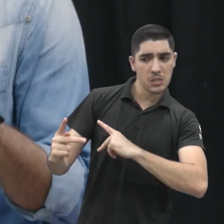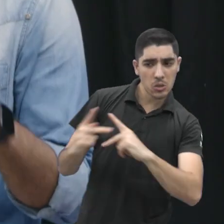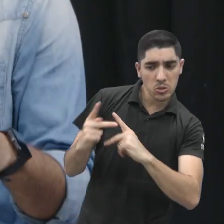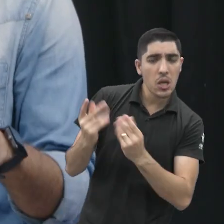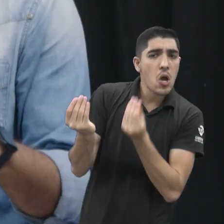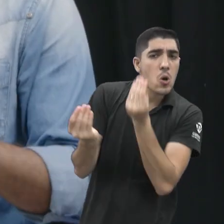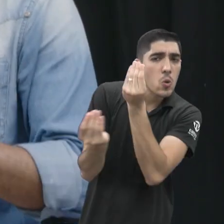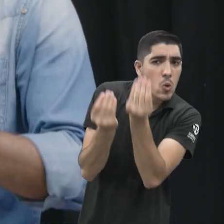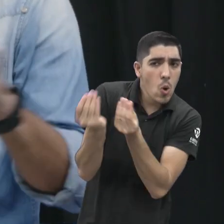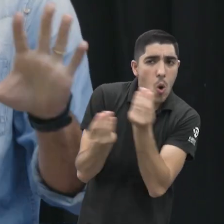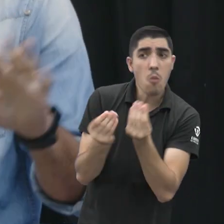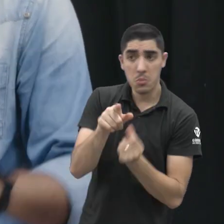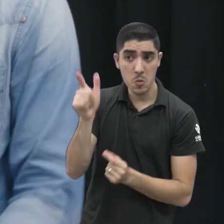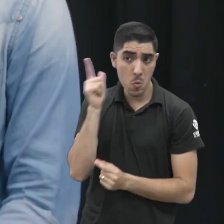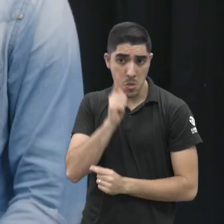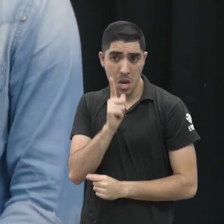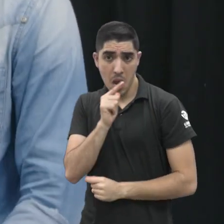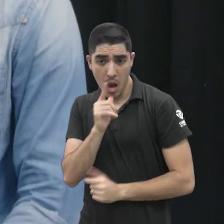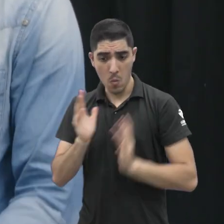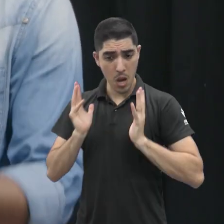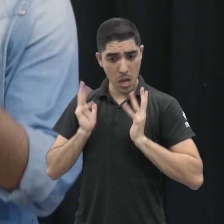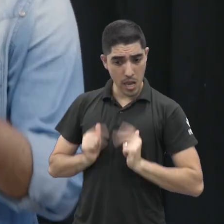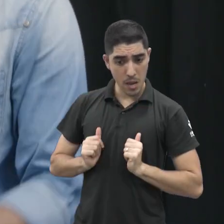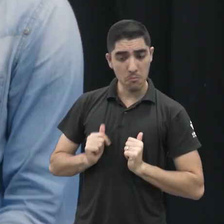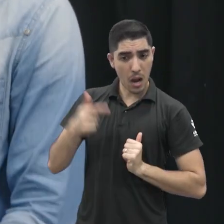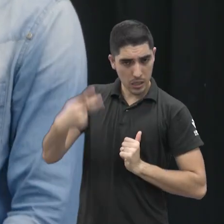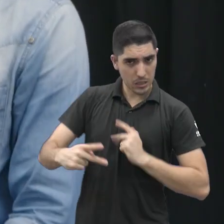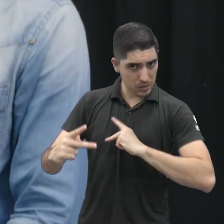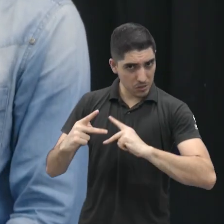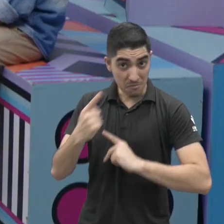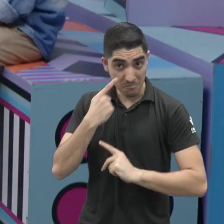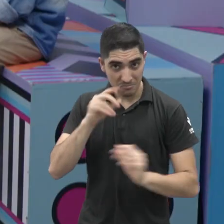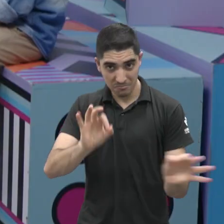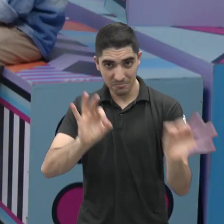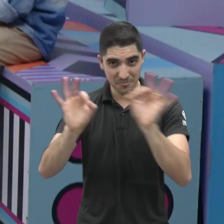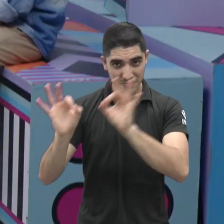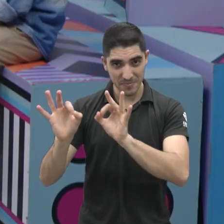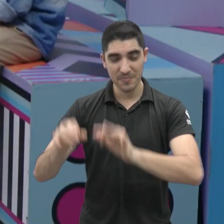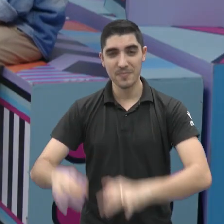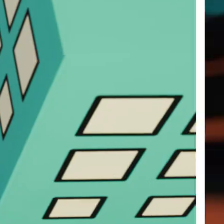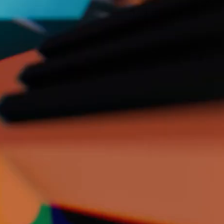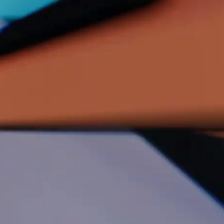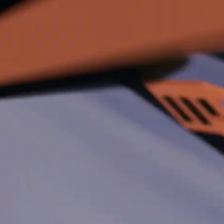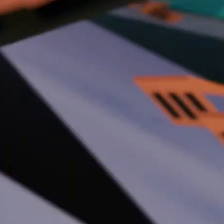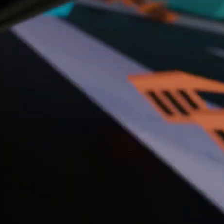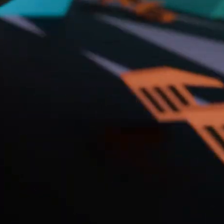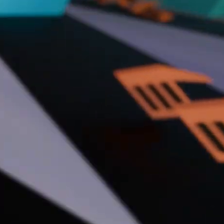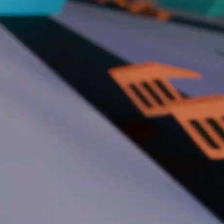água potável nos bairros aqui da cidade. Vamos dar uma olhada.